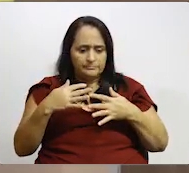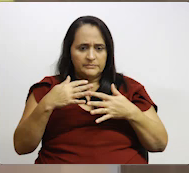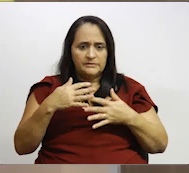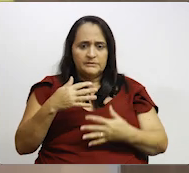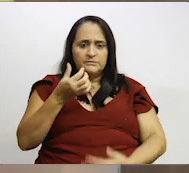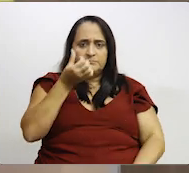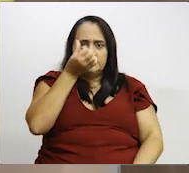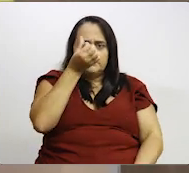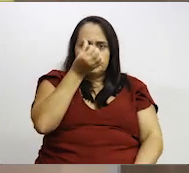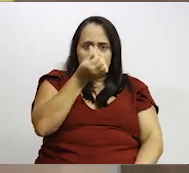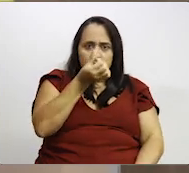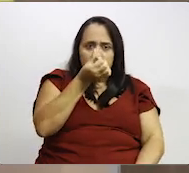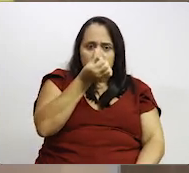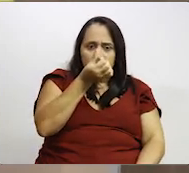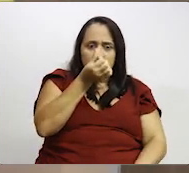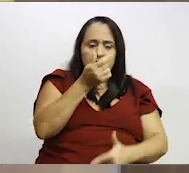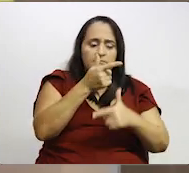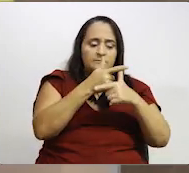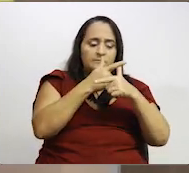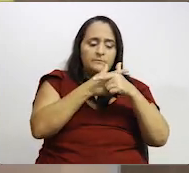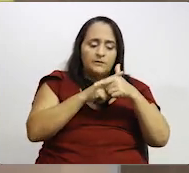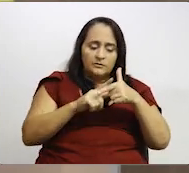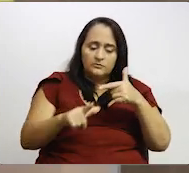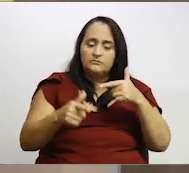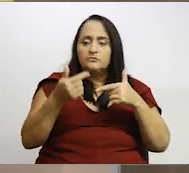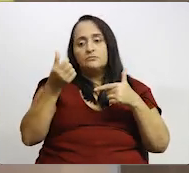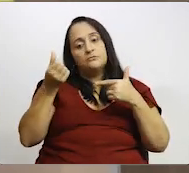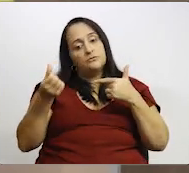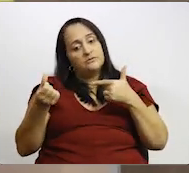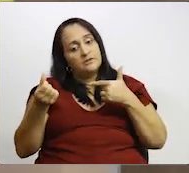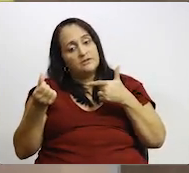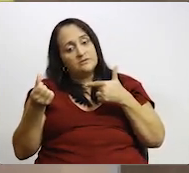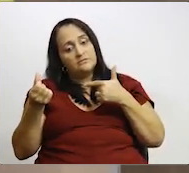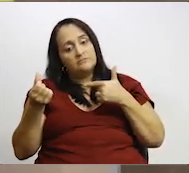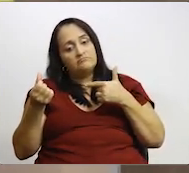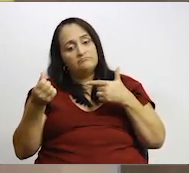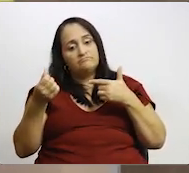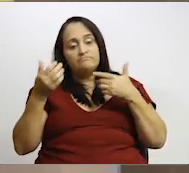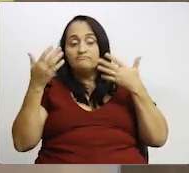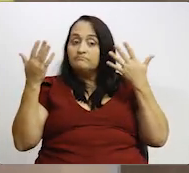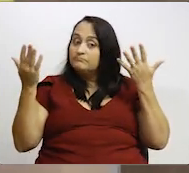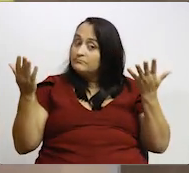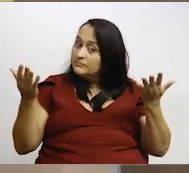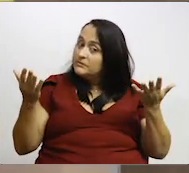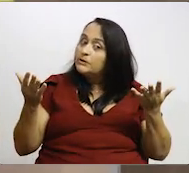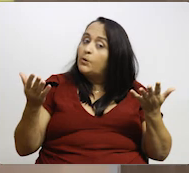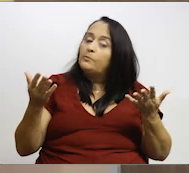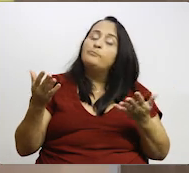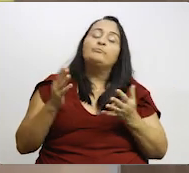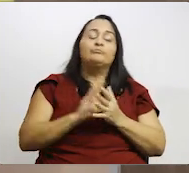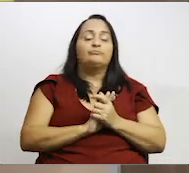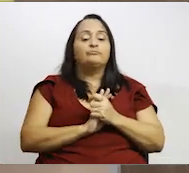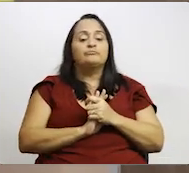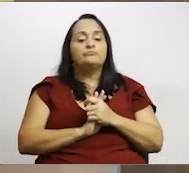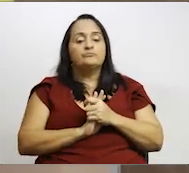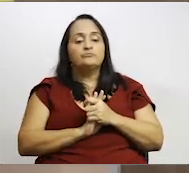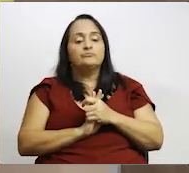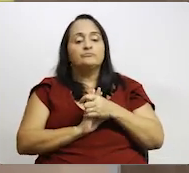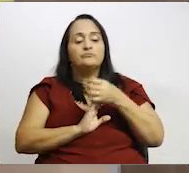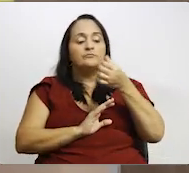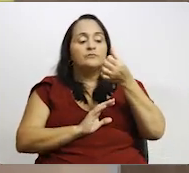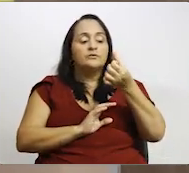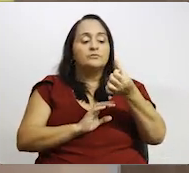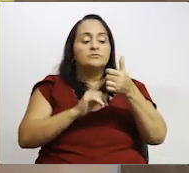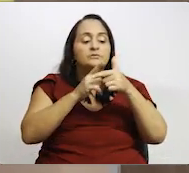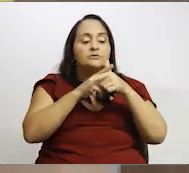de eu dizer que 6 está sendo dividido para 6. Não foi a situação que eu falei?